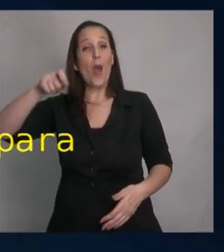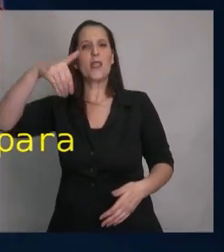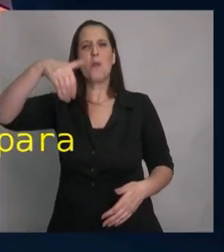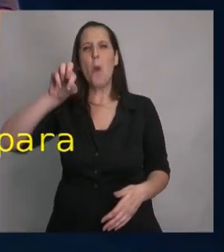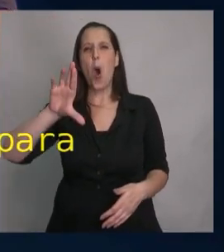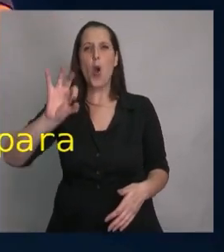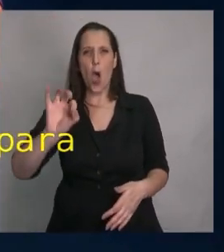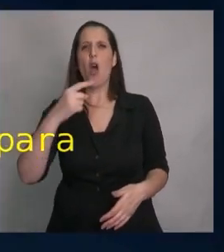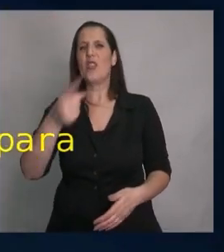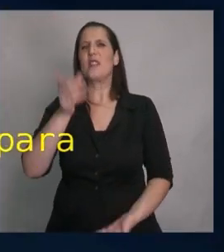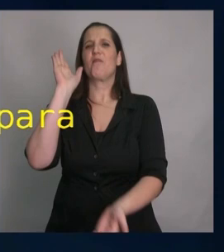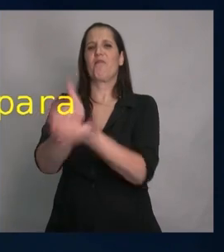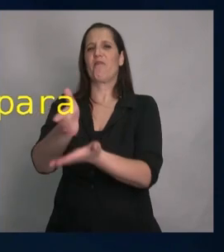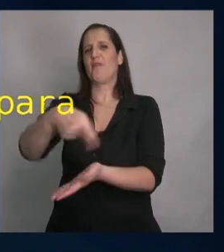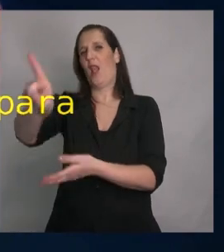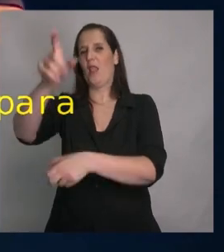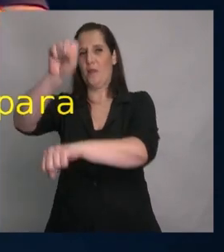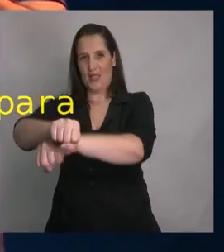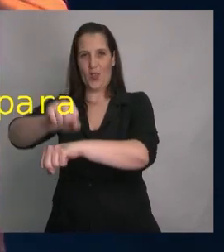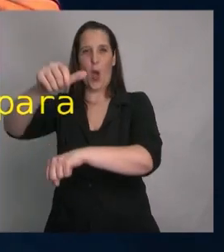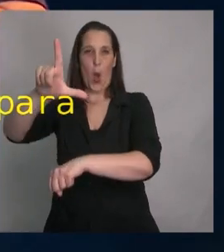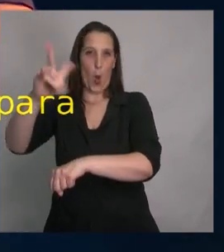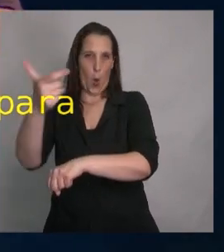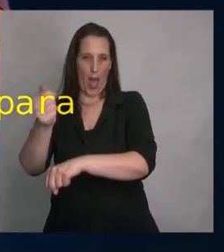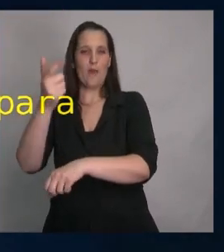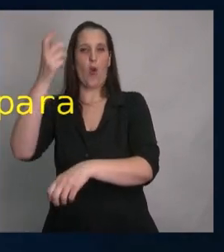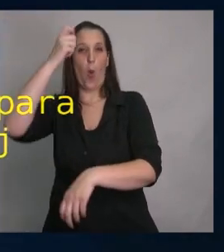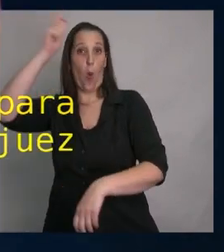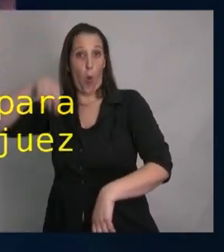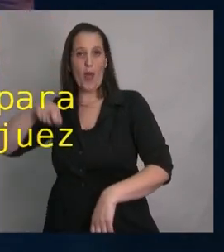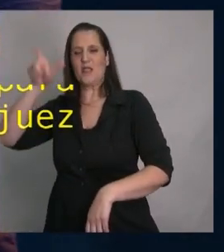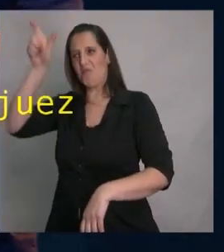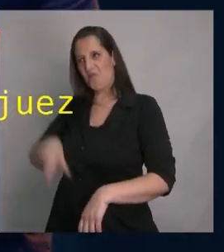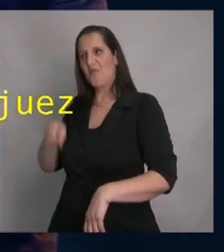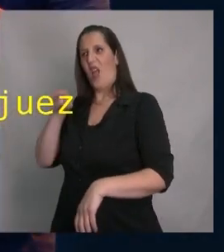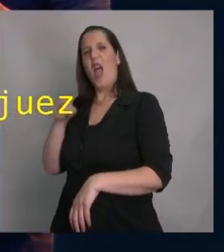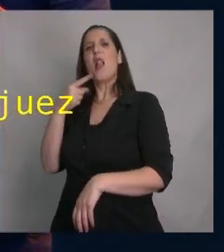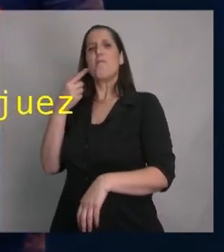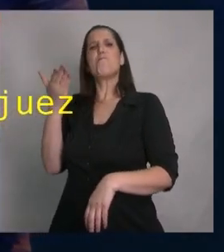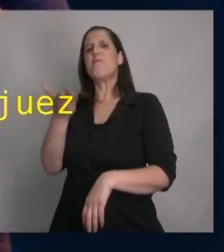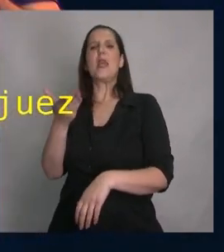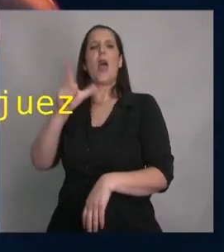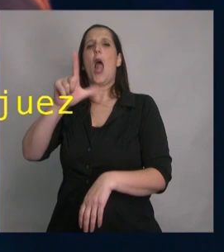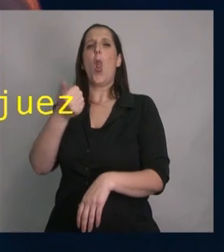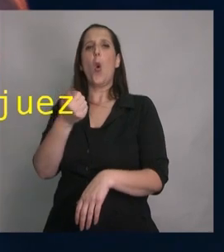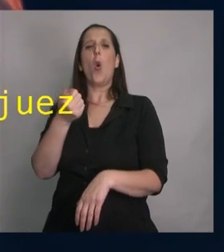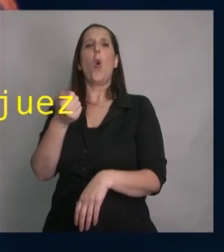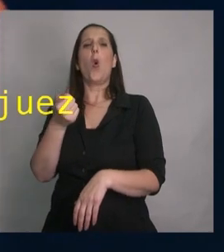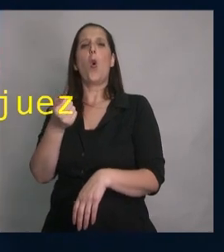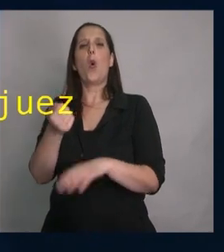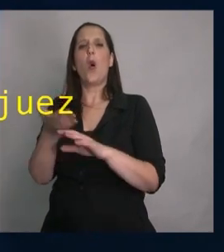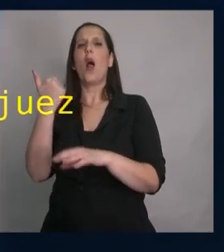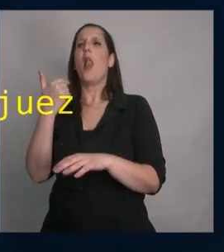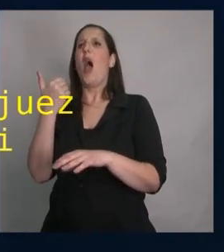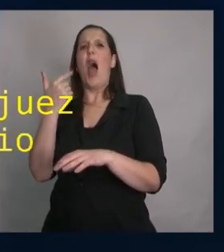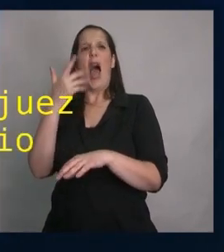o Lula, o juiz Sérgio Moro, que impediu o Lula de ser candidato, vira ministro